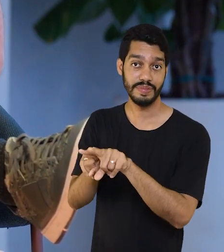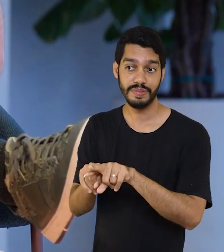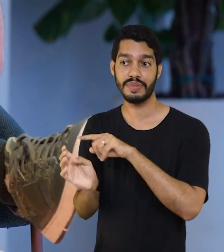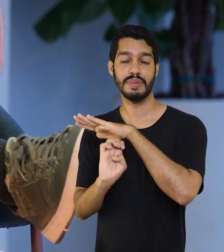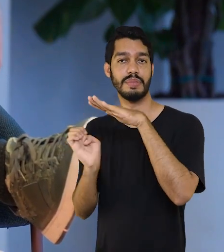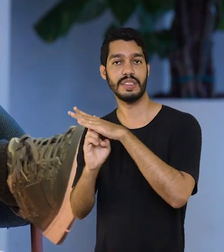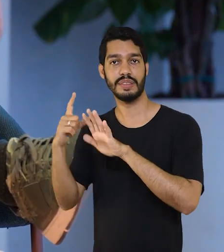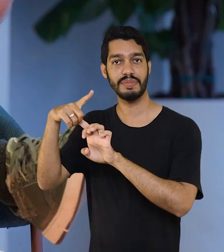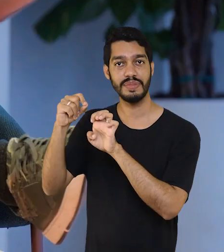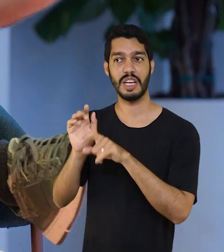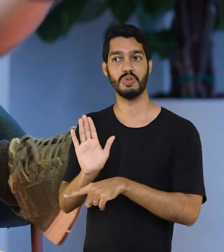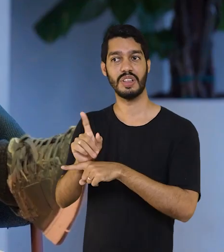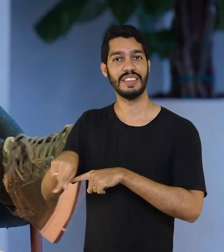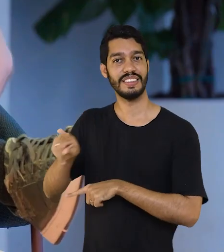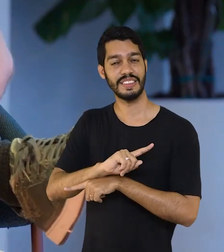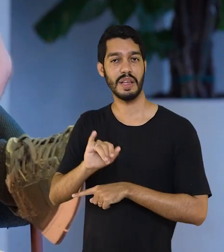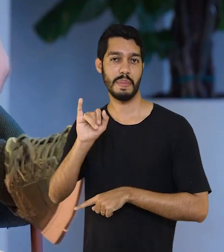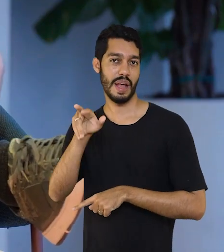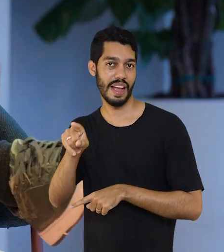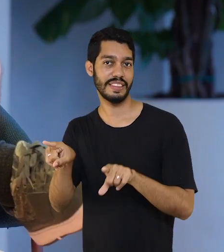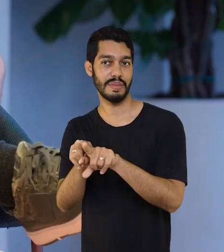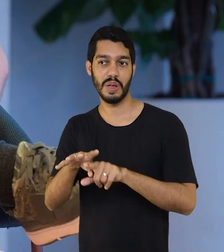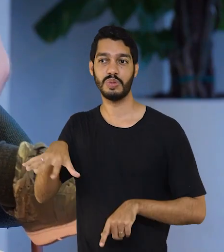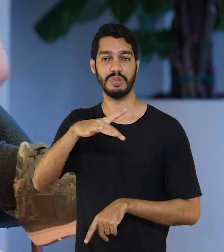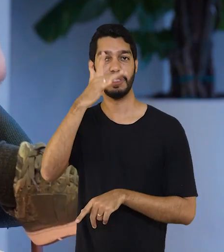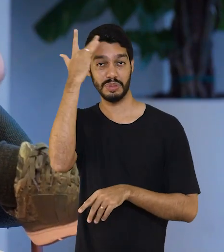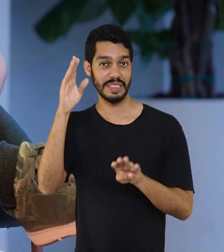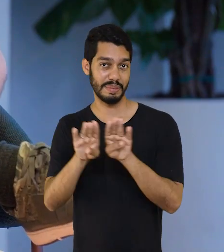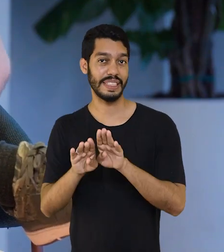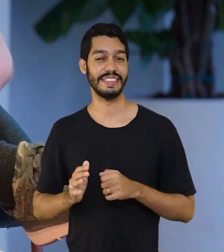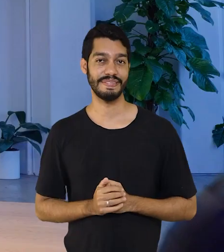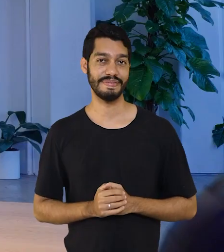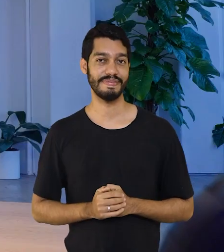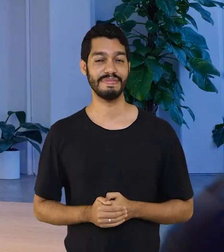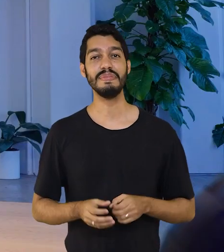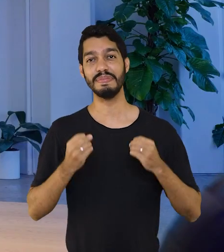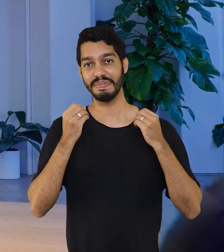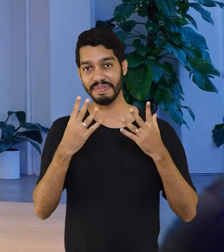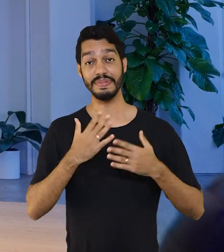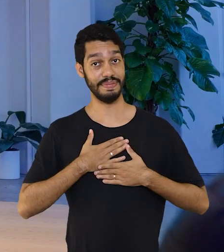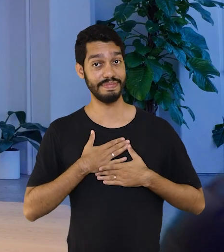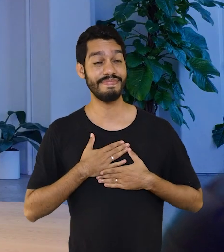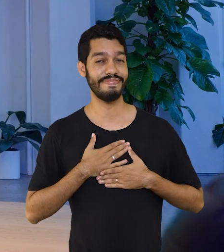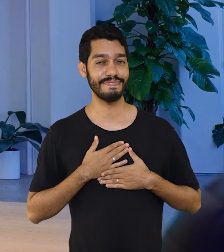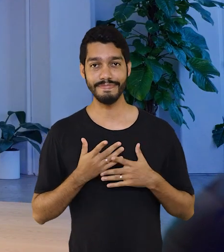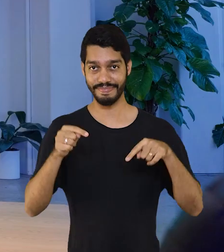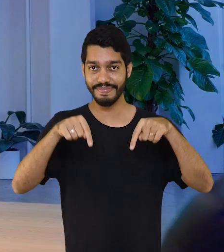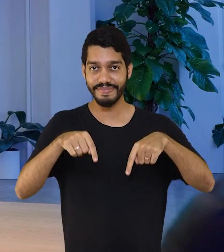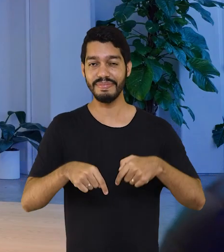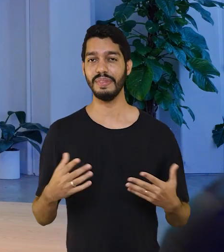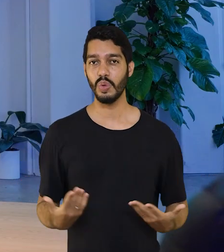tecnologia para conseguir ajudar a sua irmã e todos os empreendedores aí que vivem essa dor também. Muito legal. Então,